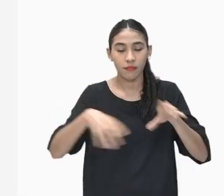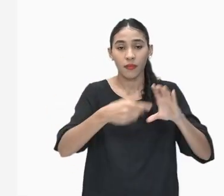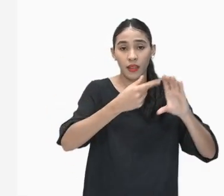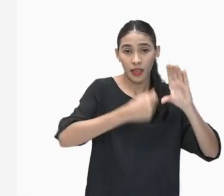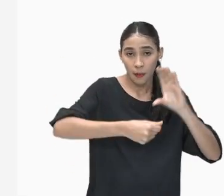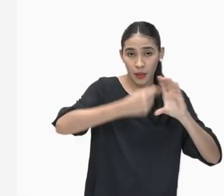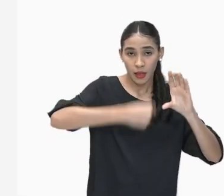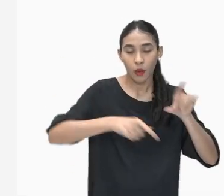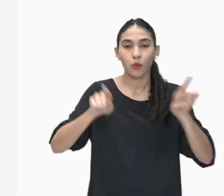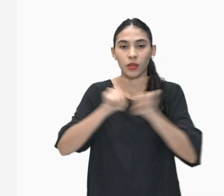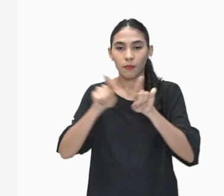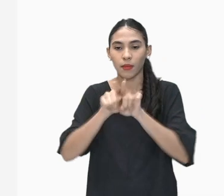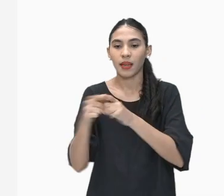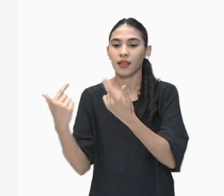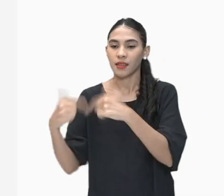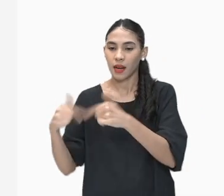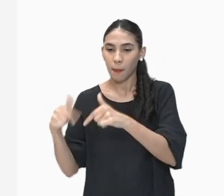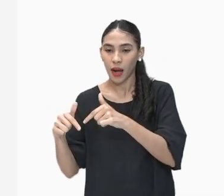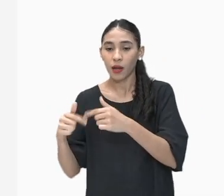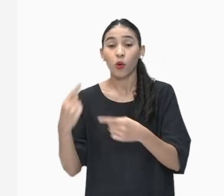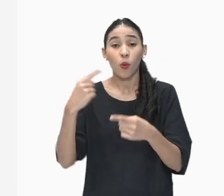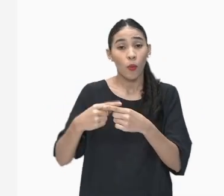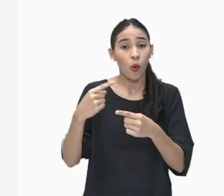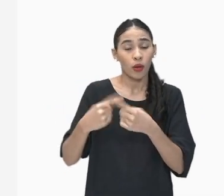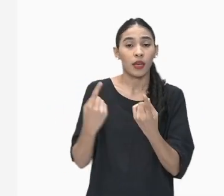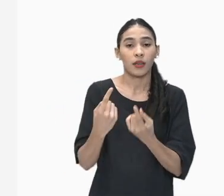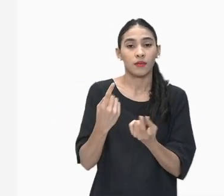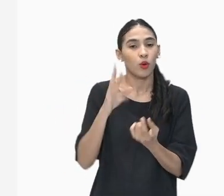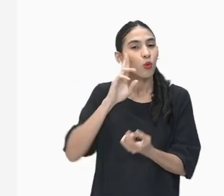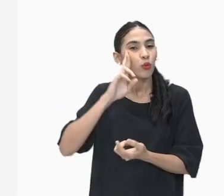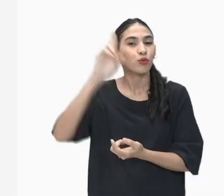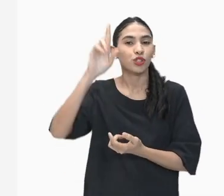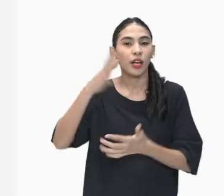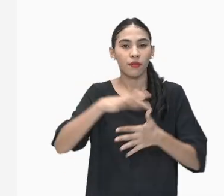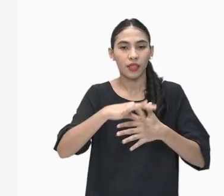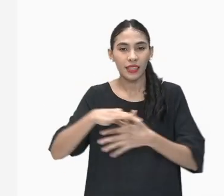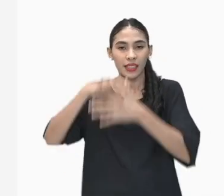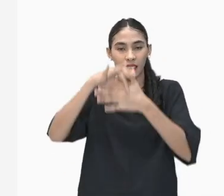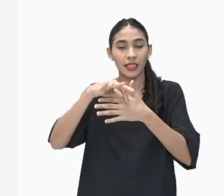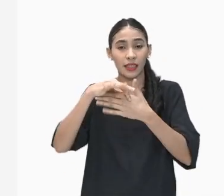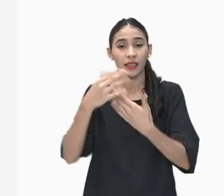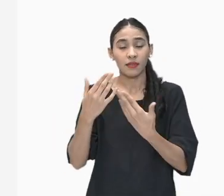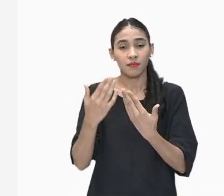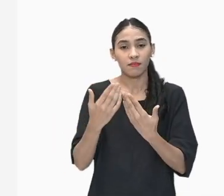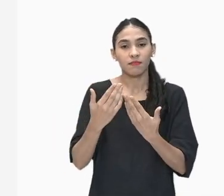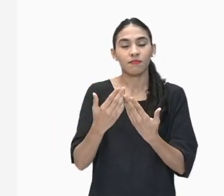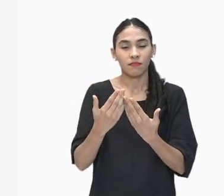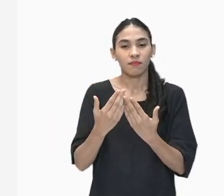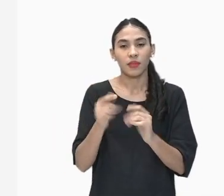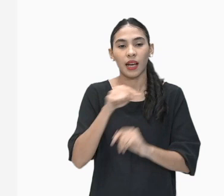e trabalho, pois o burguês, que é o dono da produção, passa